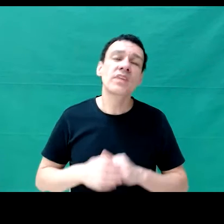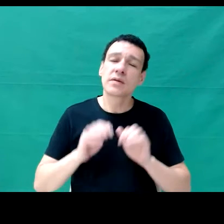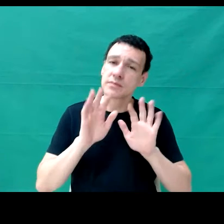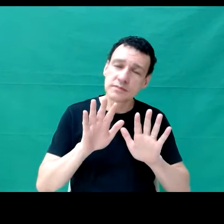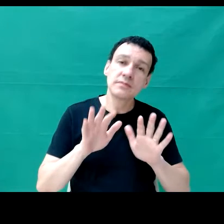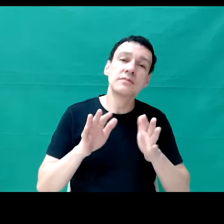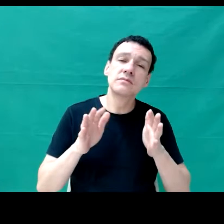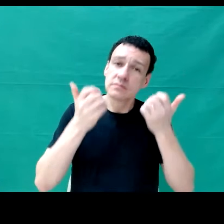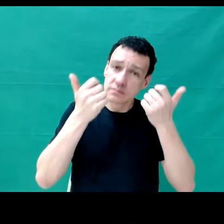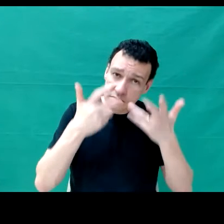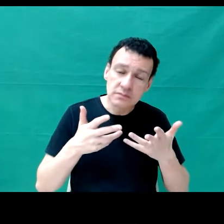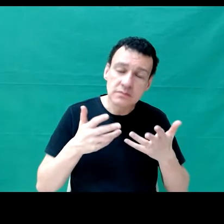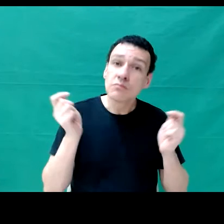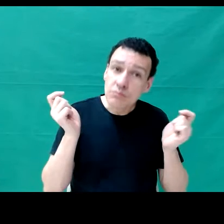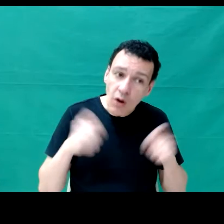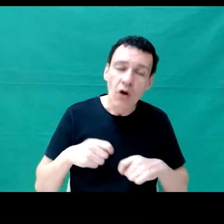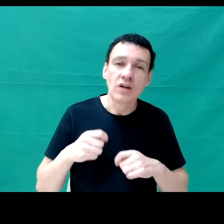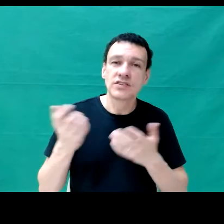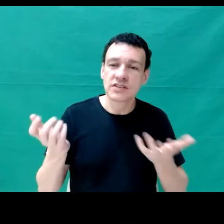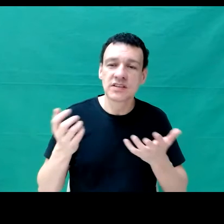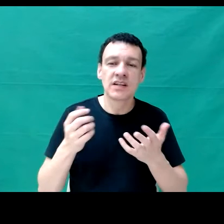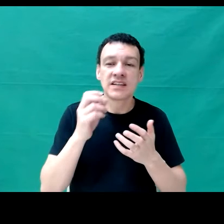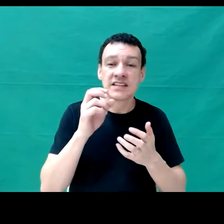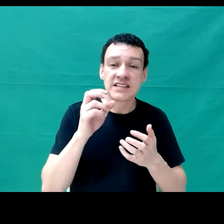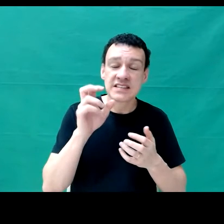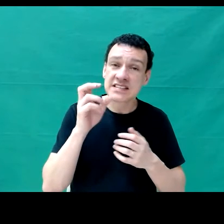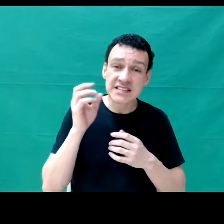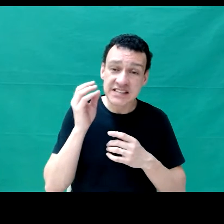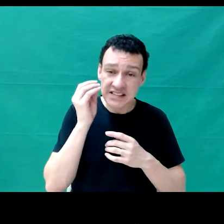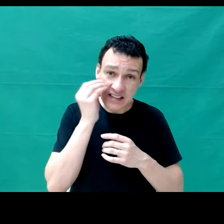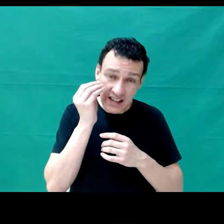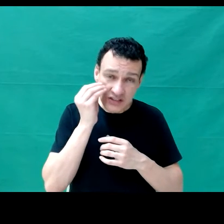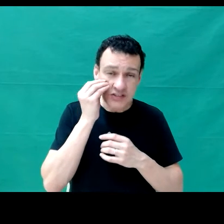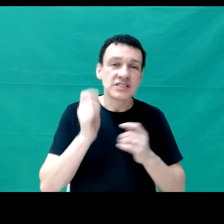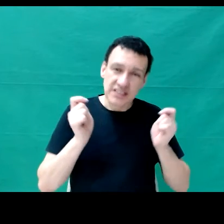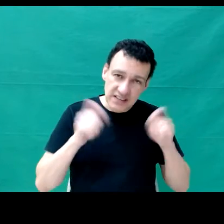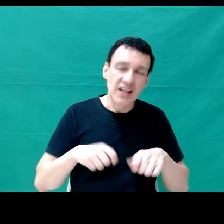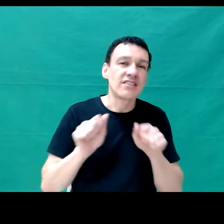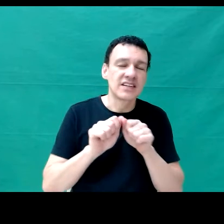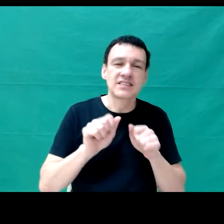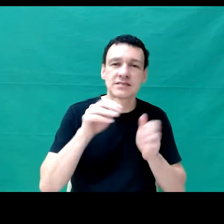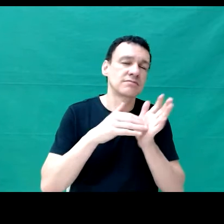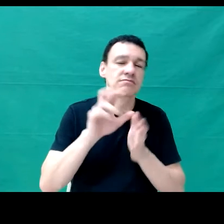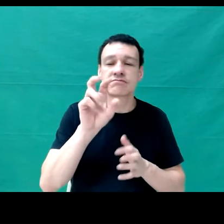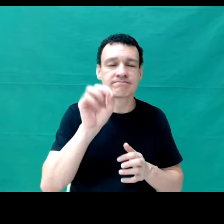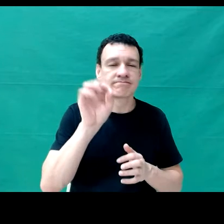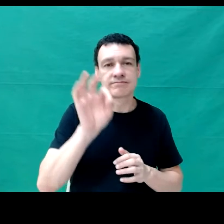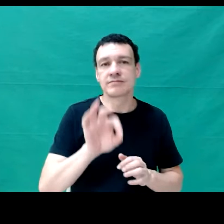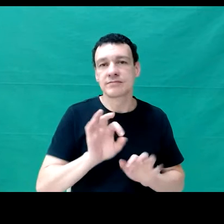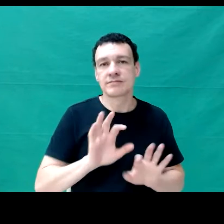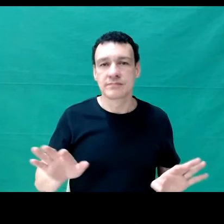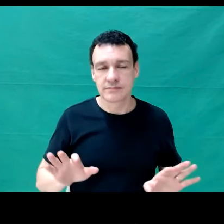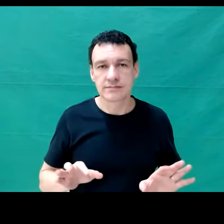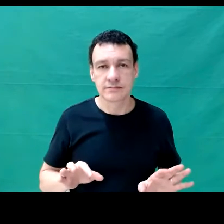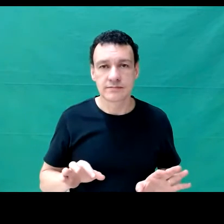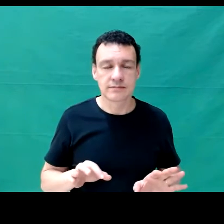conseguem abranger até 50% dos casos de testes que existem em acessibilidade. Então, é